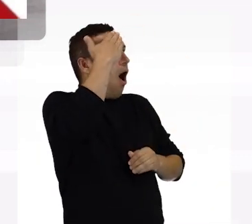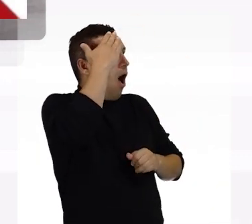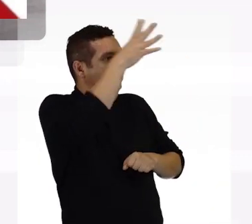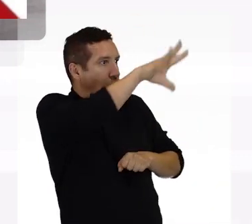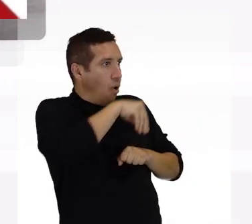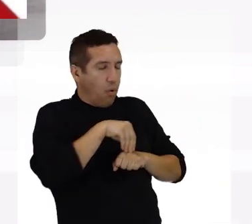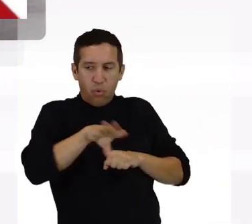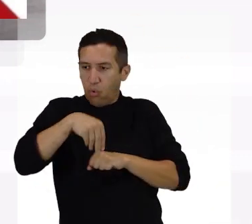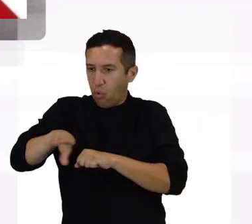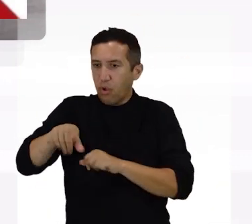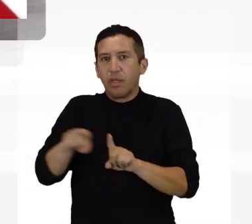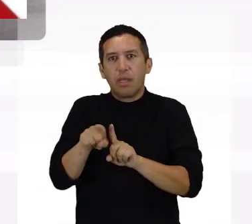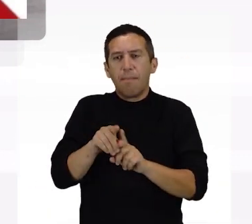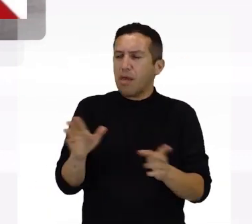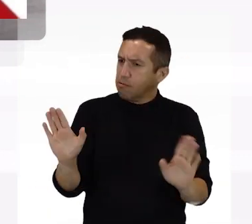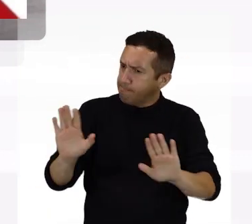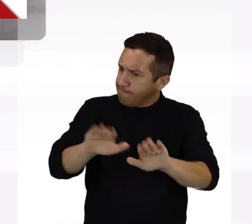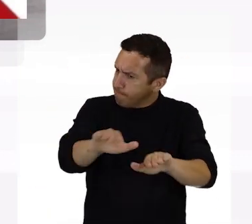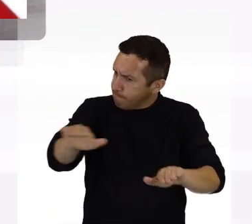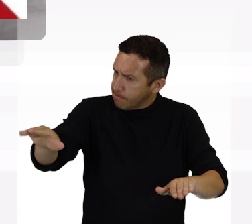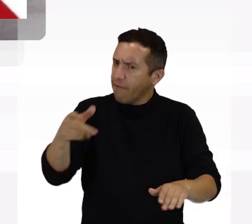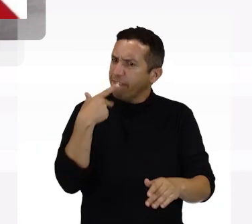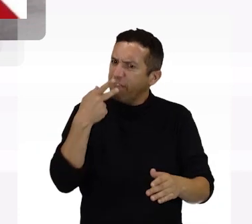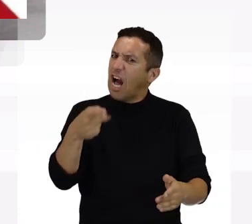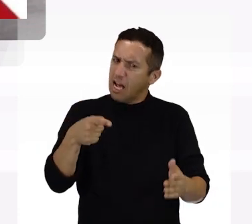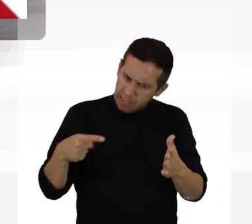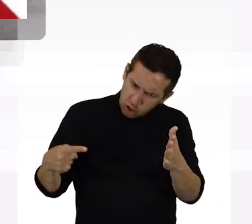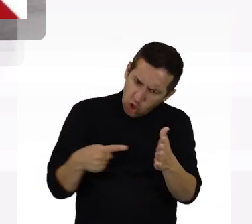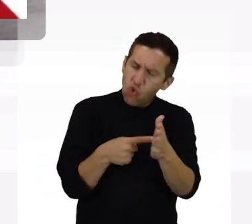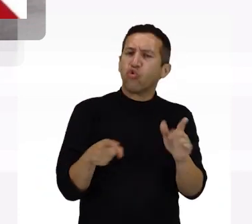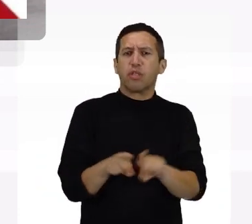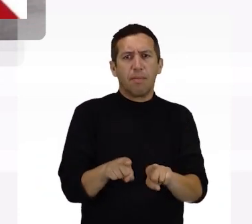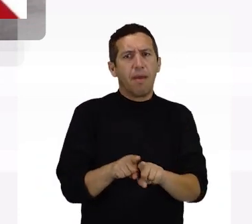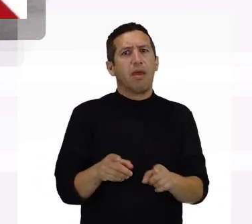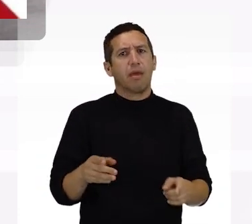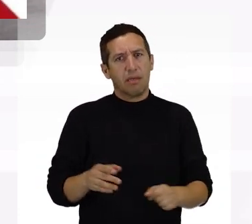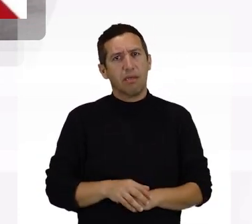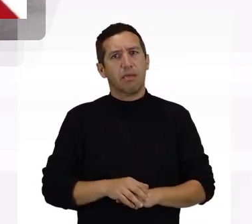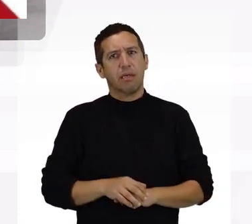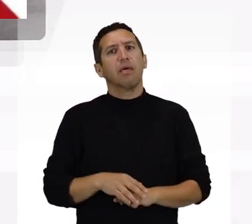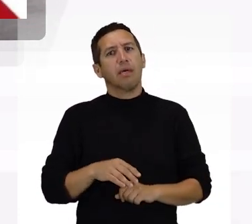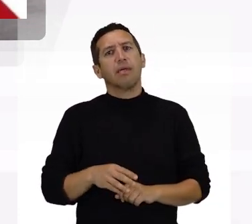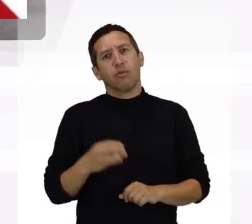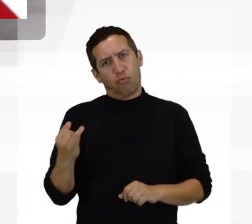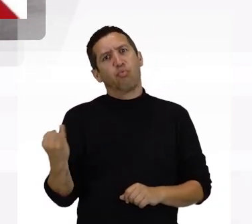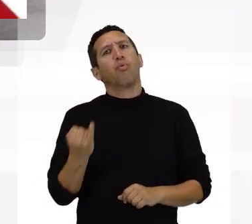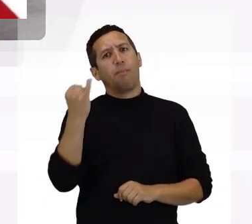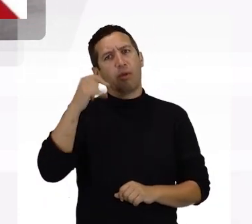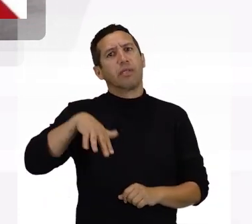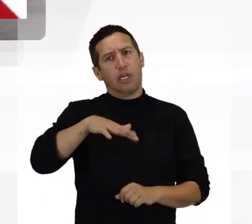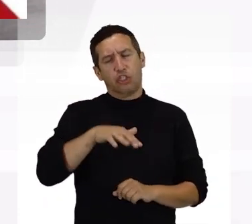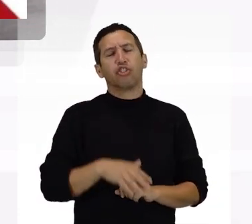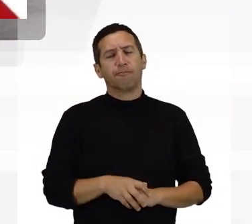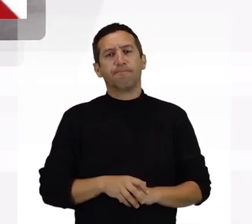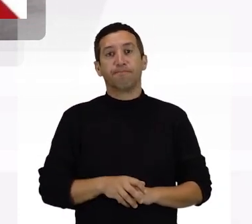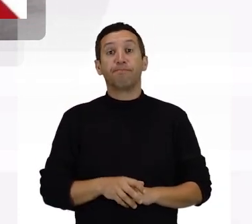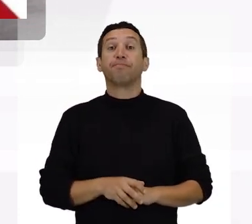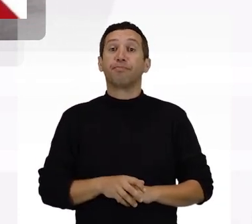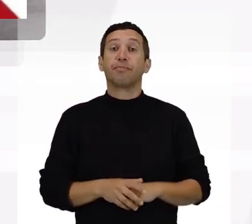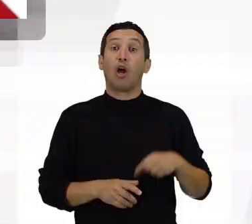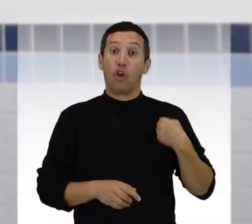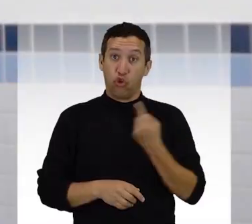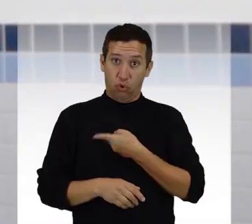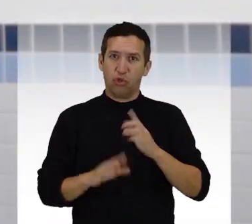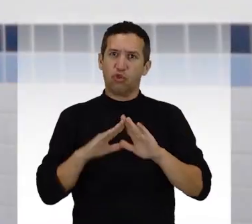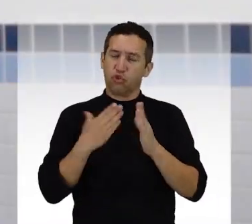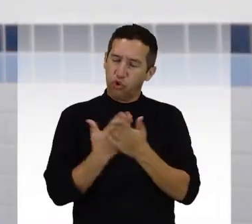multiplicadores de conhecimento, vão capacitar as pessoas para que façam denúncias. Então, tudo isso é muito importante e estratégico no combate ao trabalho